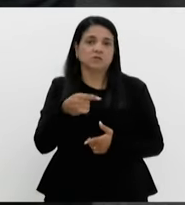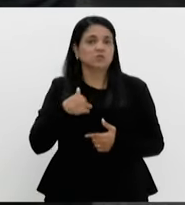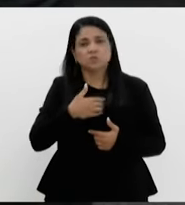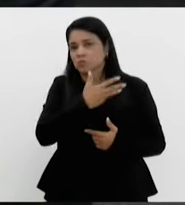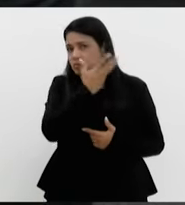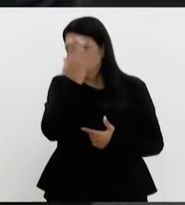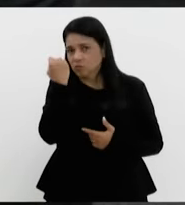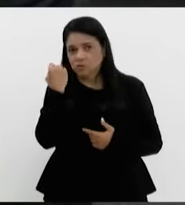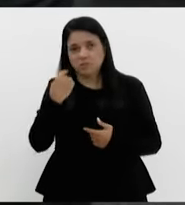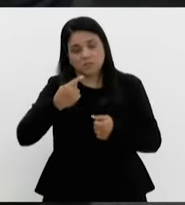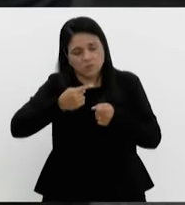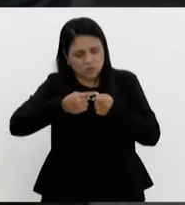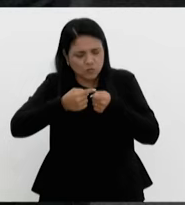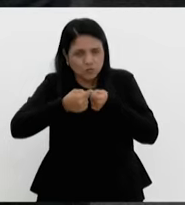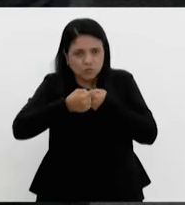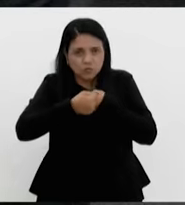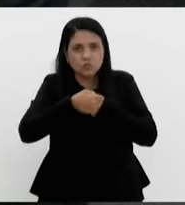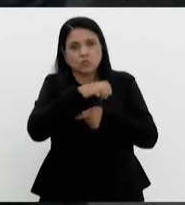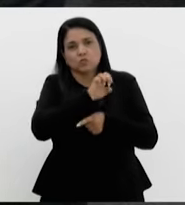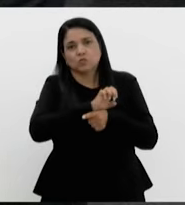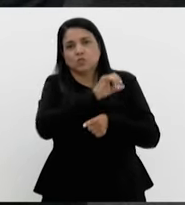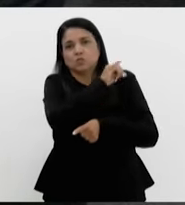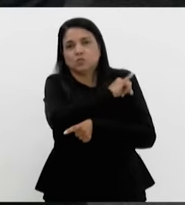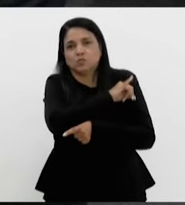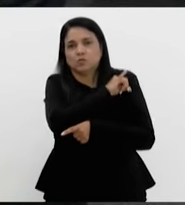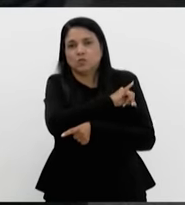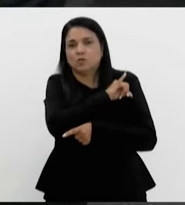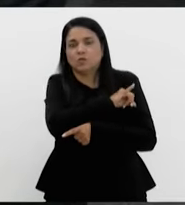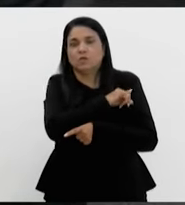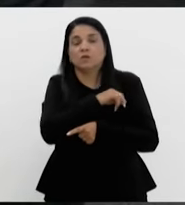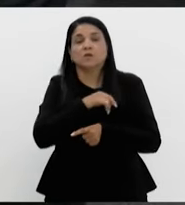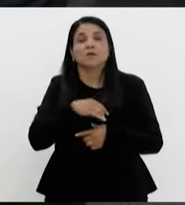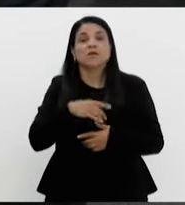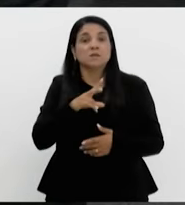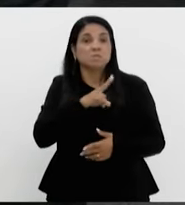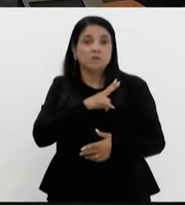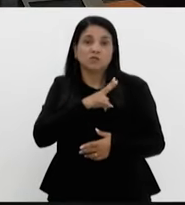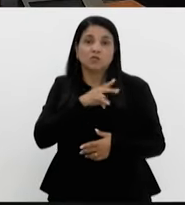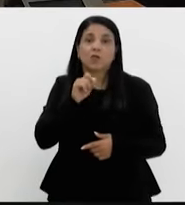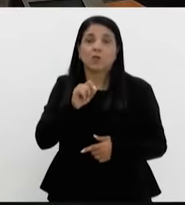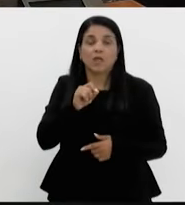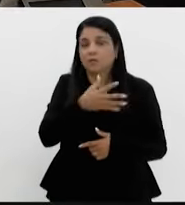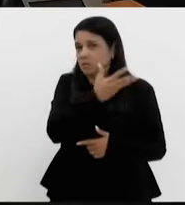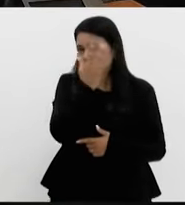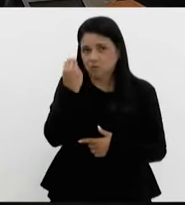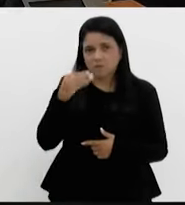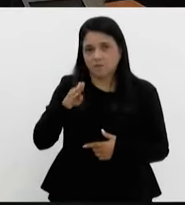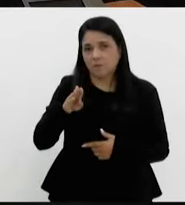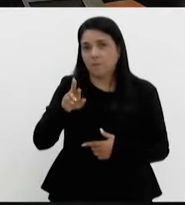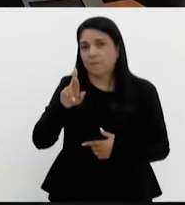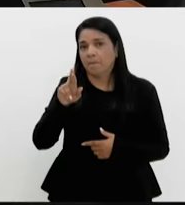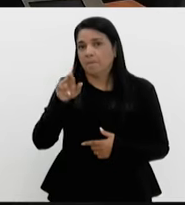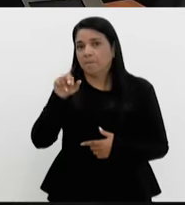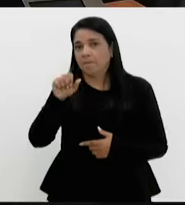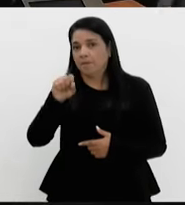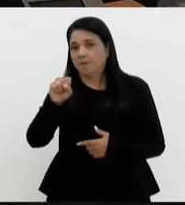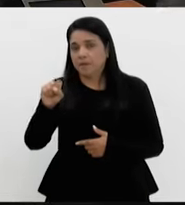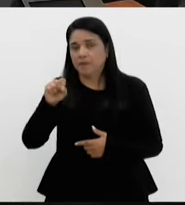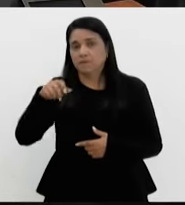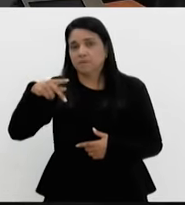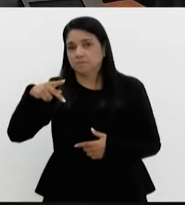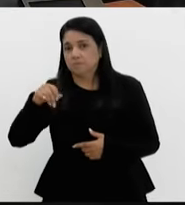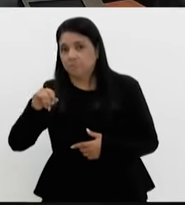Rio de Janeiro e, em particular, não se esqueça de Brás de Pina. Muito obrigada. Presidente, pela ordem.